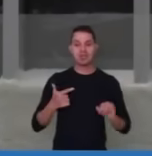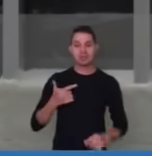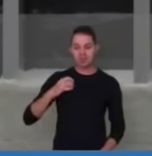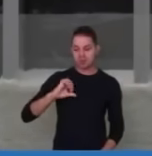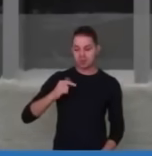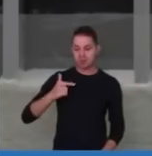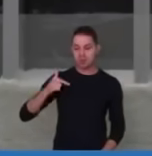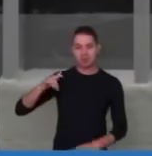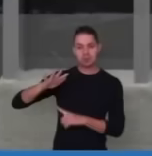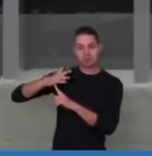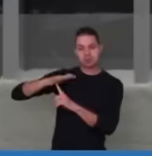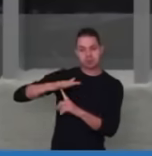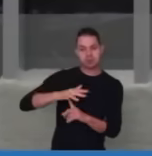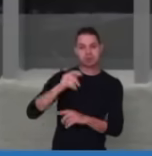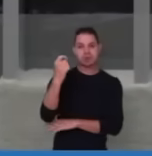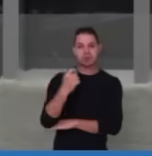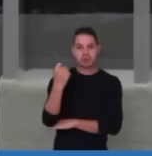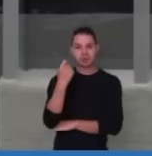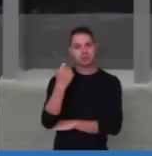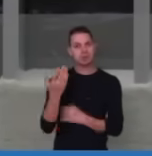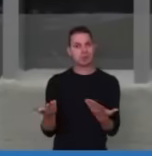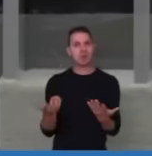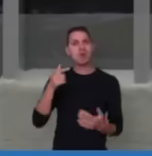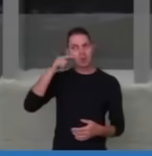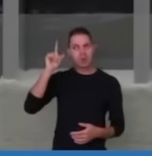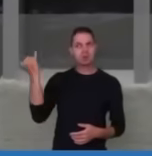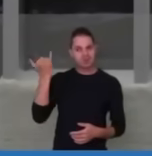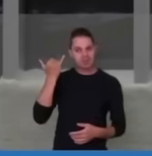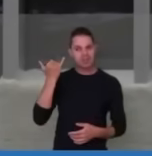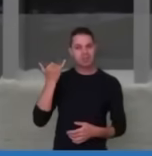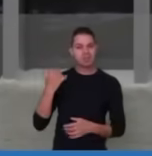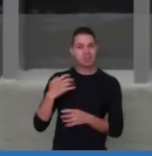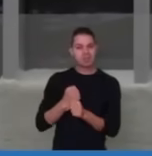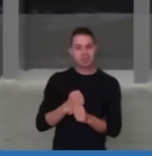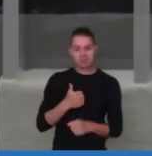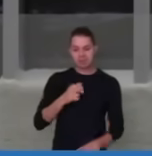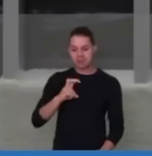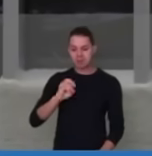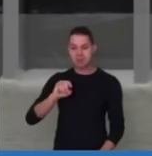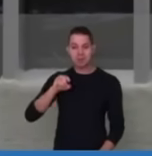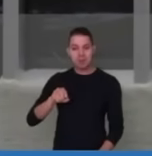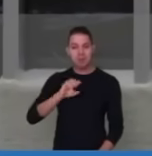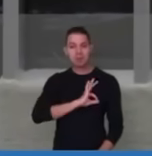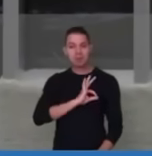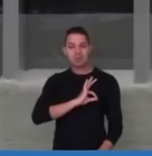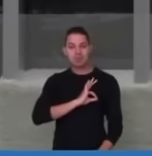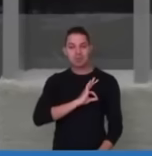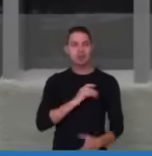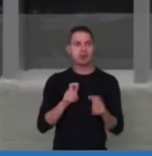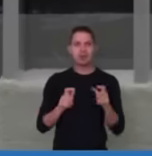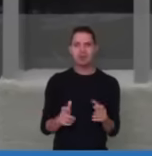292 helicópteros no Rio Grande do Sul. Ora, aqueles, eu ouvi ontem isso, que é preciso colocar 150 mil policiais ou 150 mil militares. Colocar